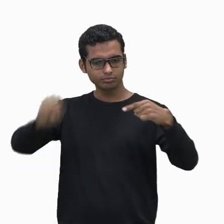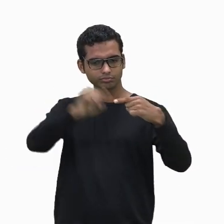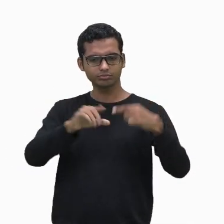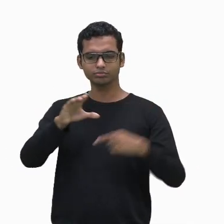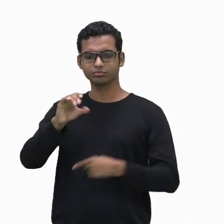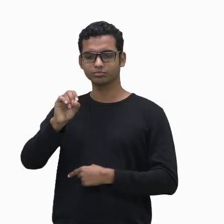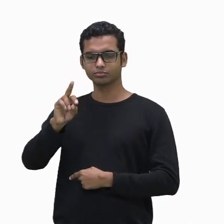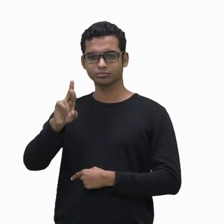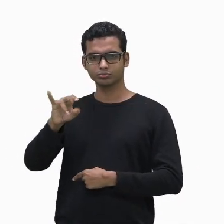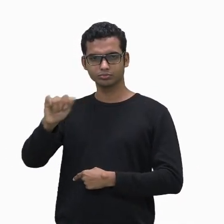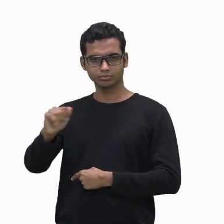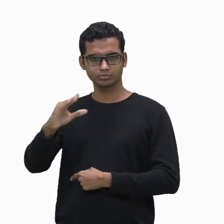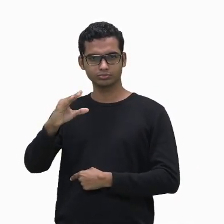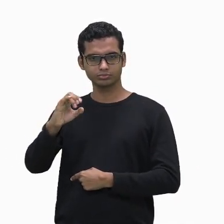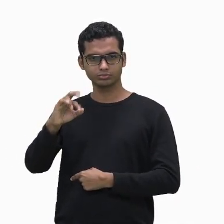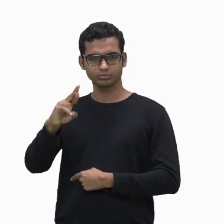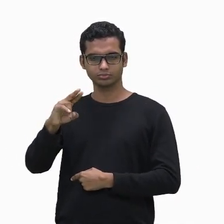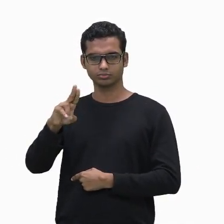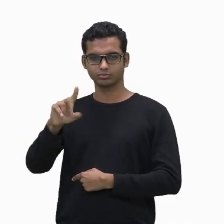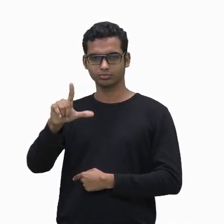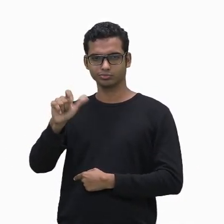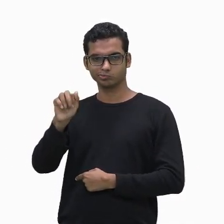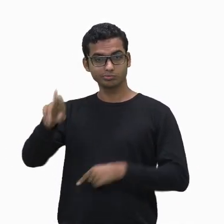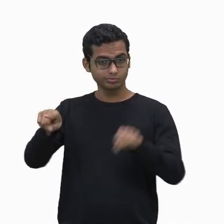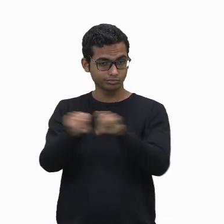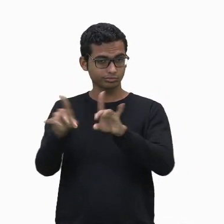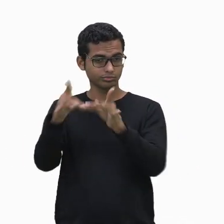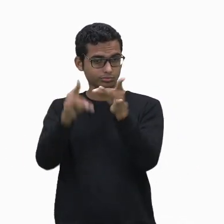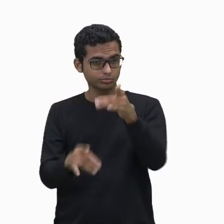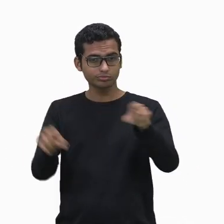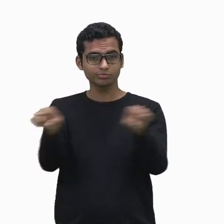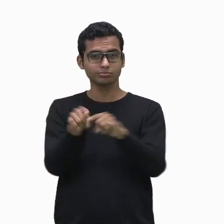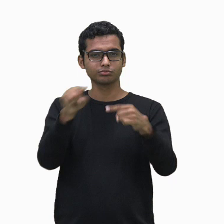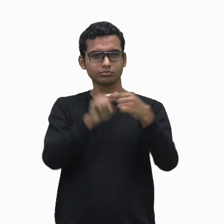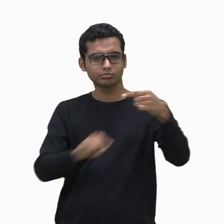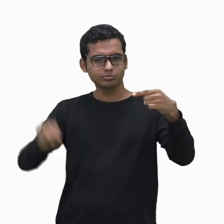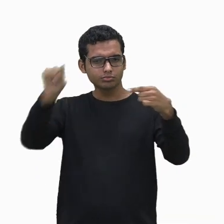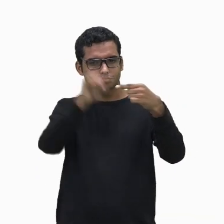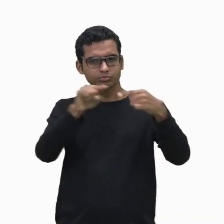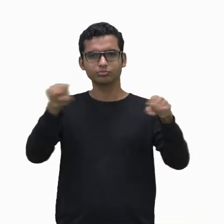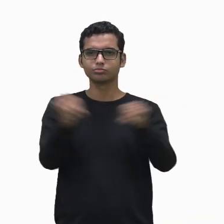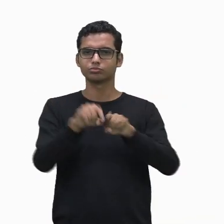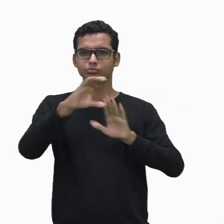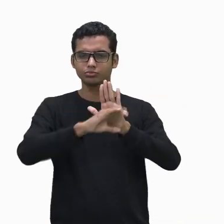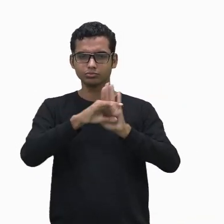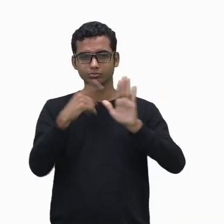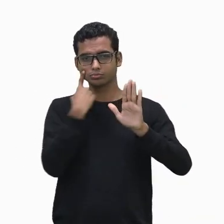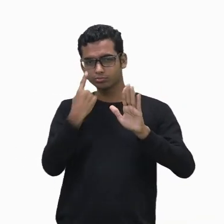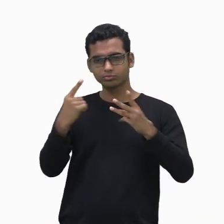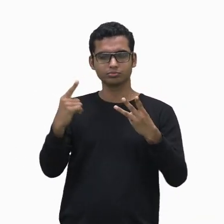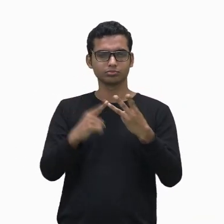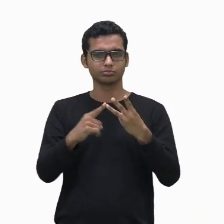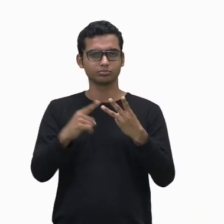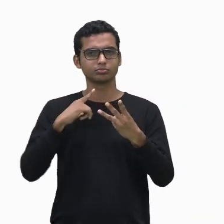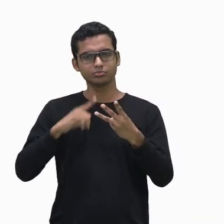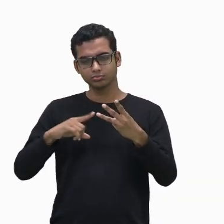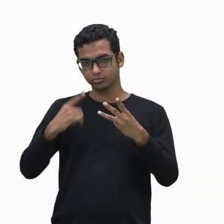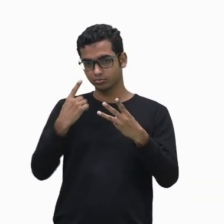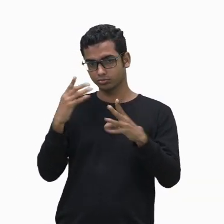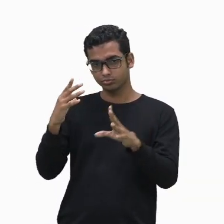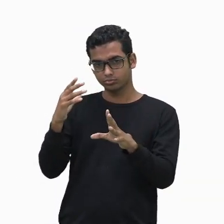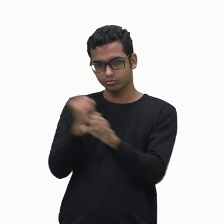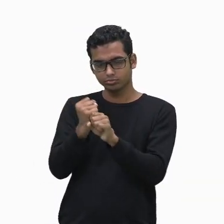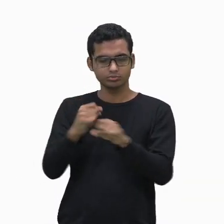coroa circular. Acompanhe também comigo o detalhamento. Área da coroa circular,